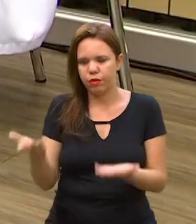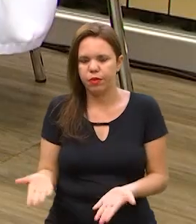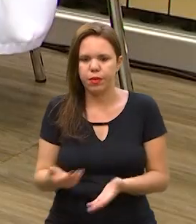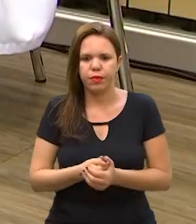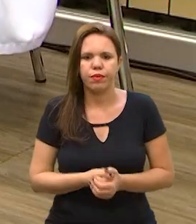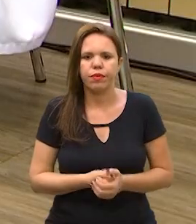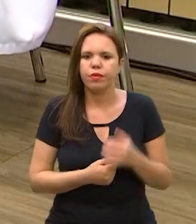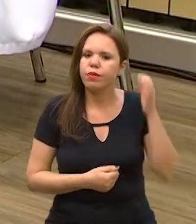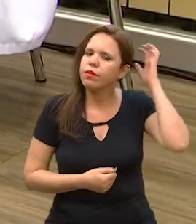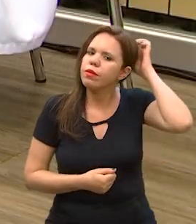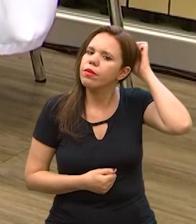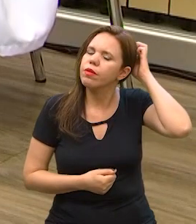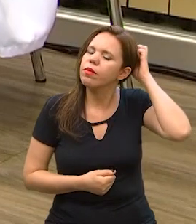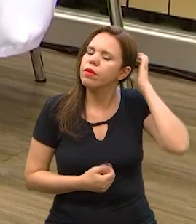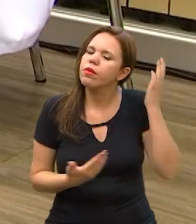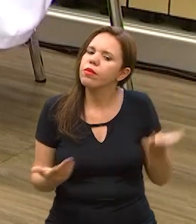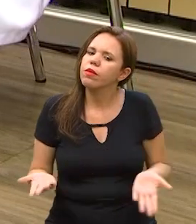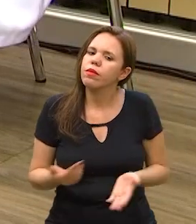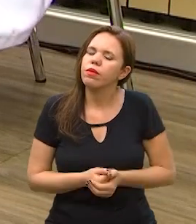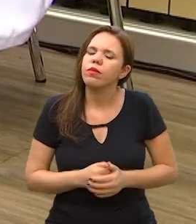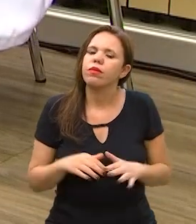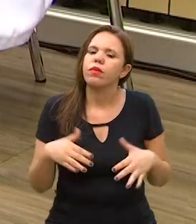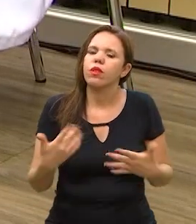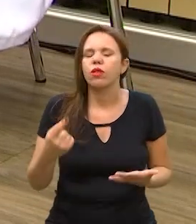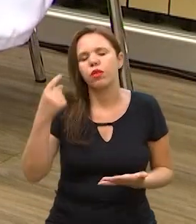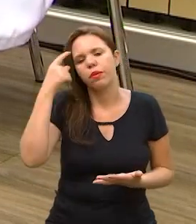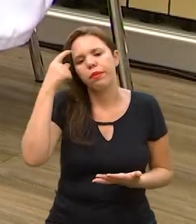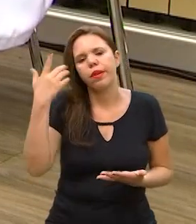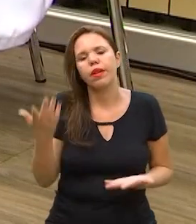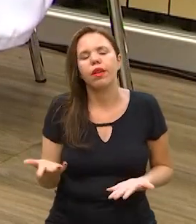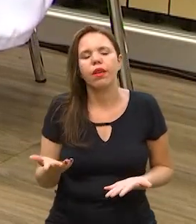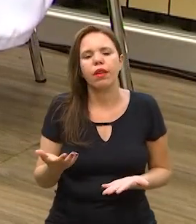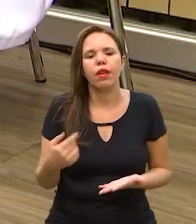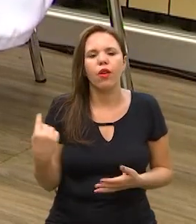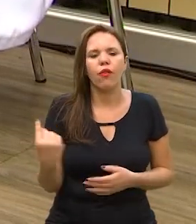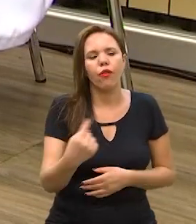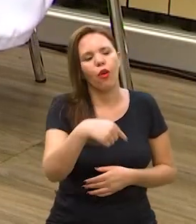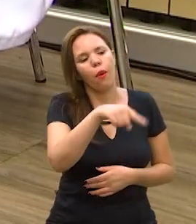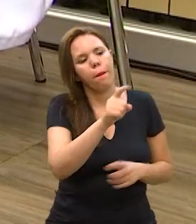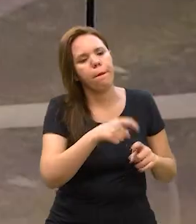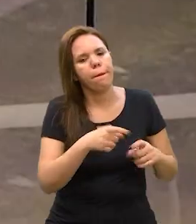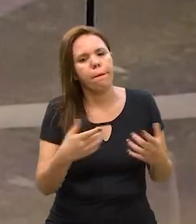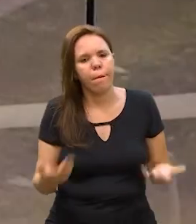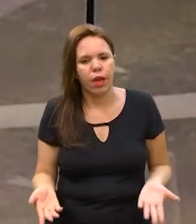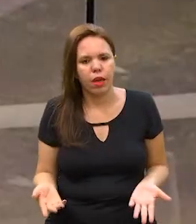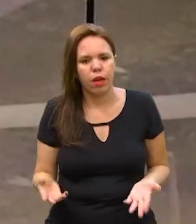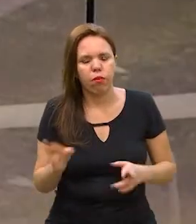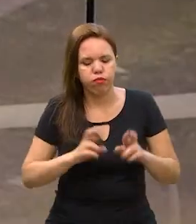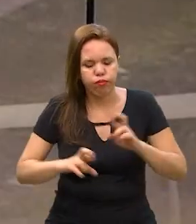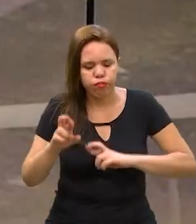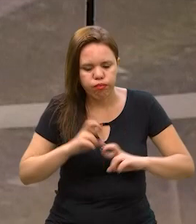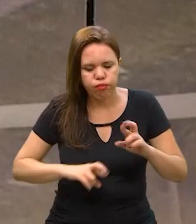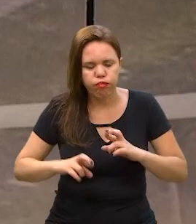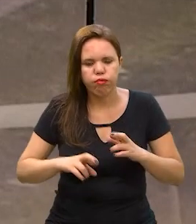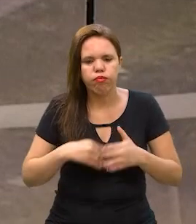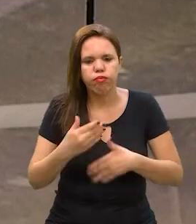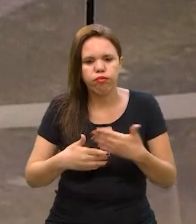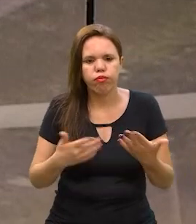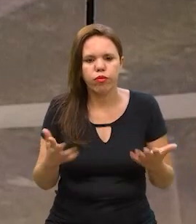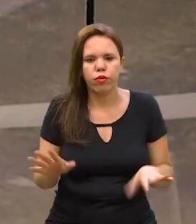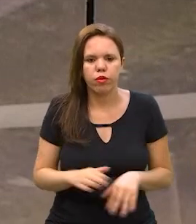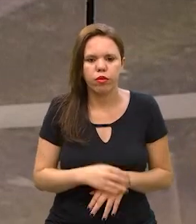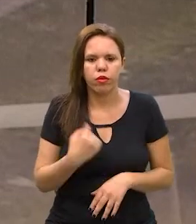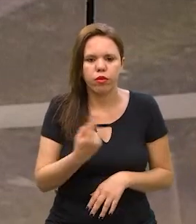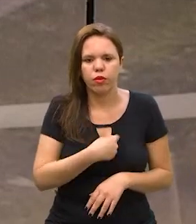dia. Doutora, quando a gente pensa assim, eu vou ao médico para um exame de rotina,